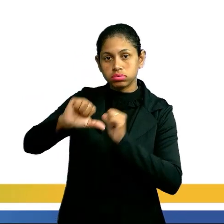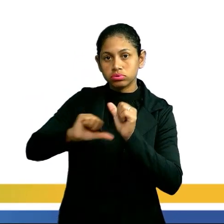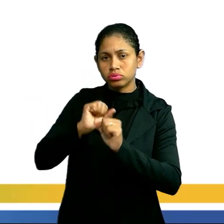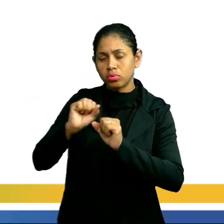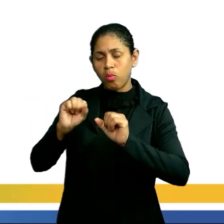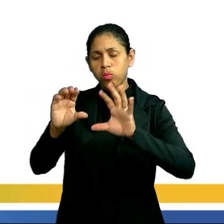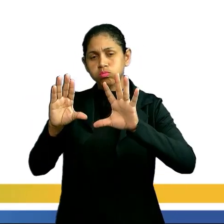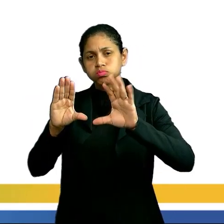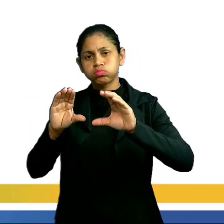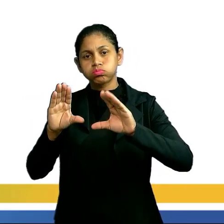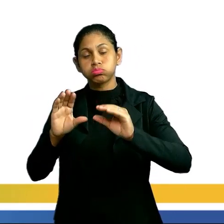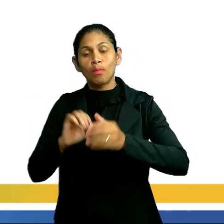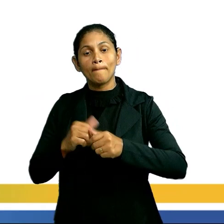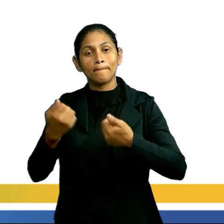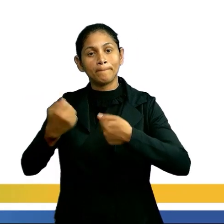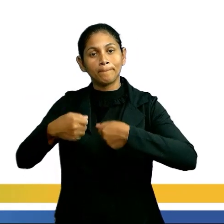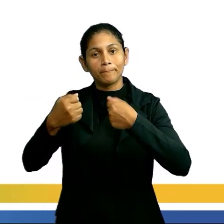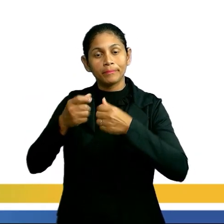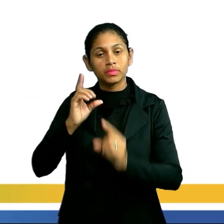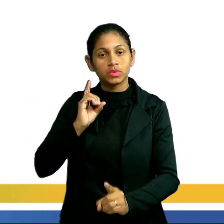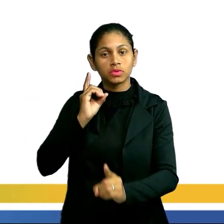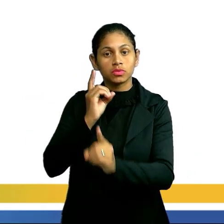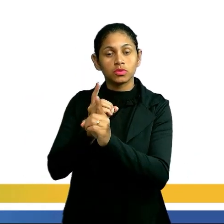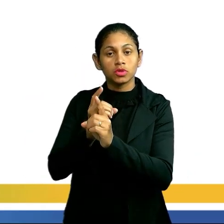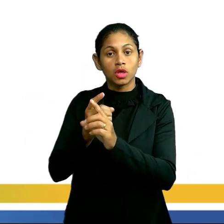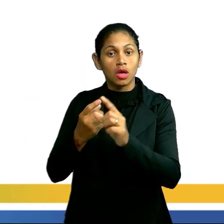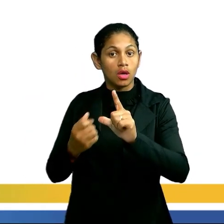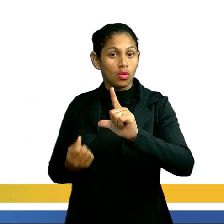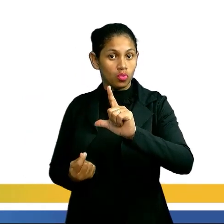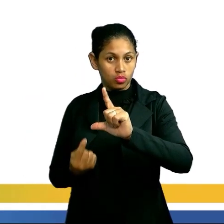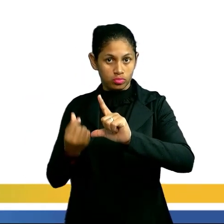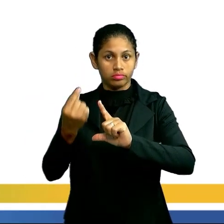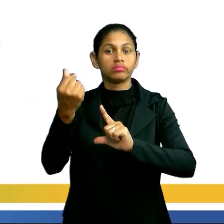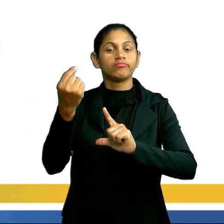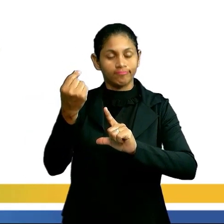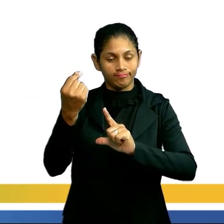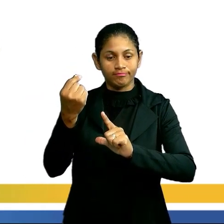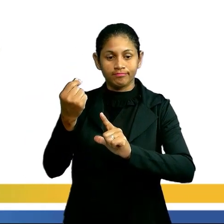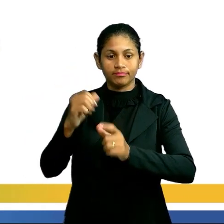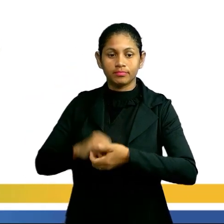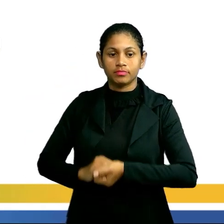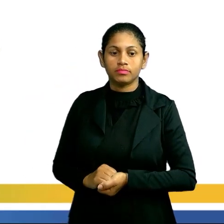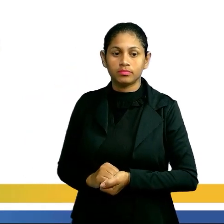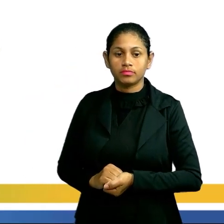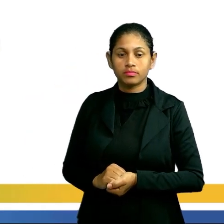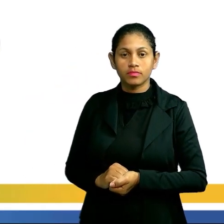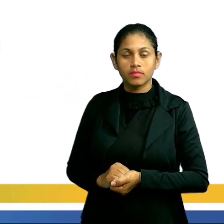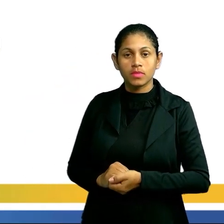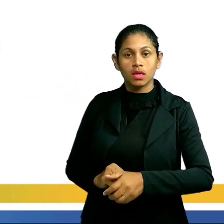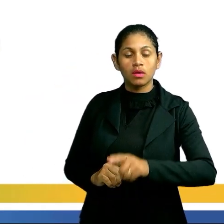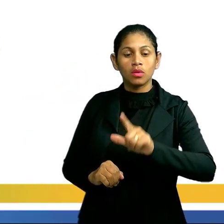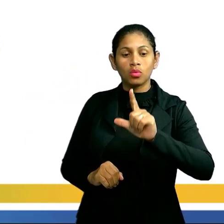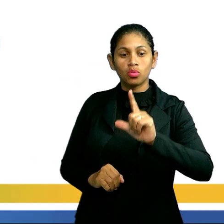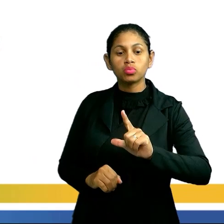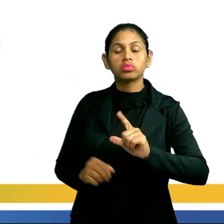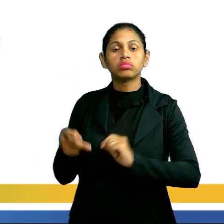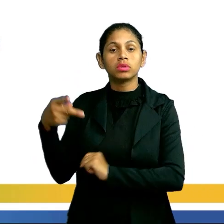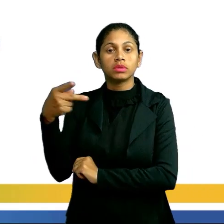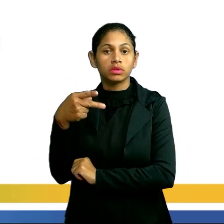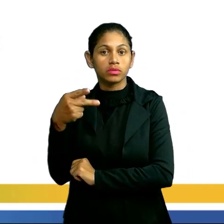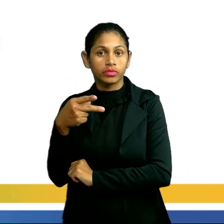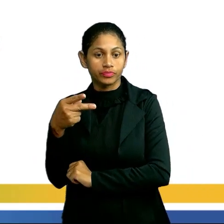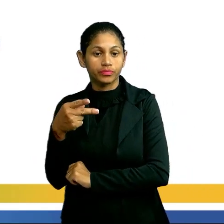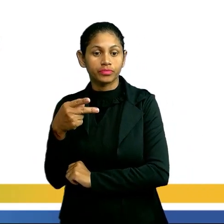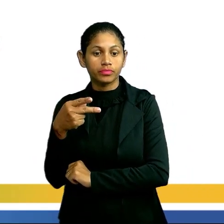litros, precisamos encontrar qual será o lucro obtido por esse revendedor. Dessa forma, o lucro obtido vai ser